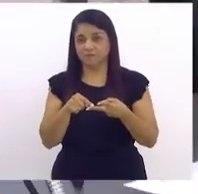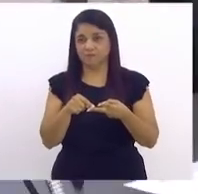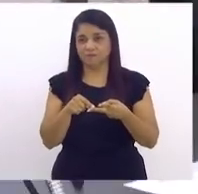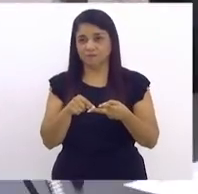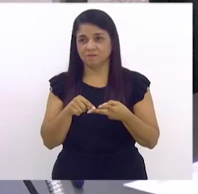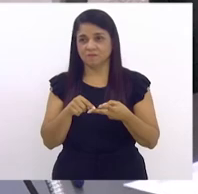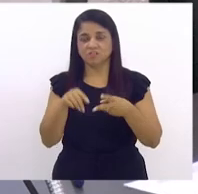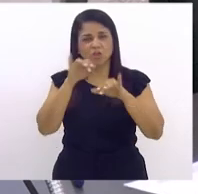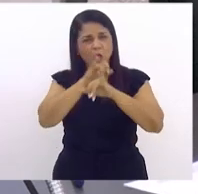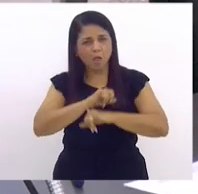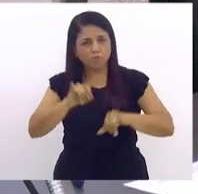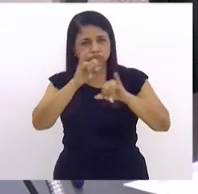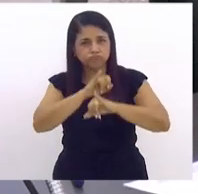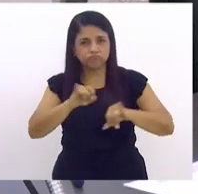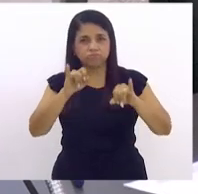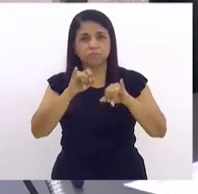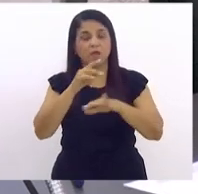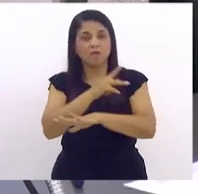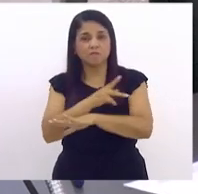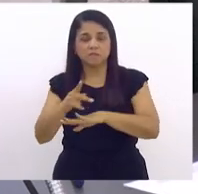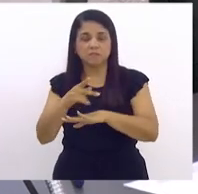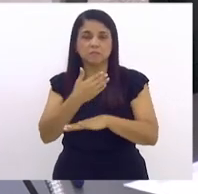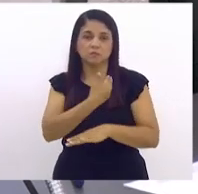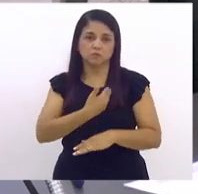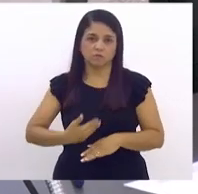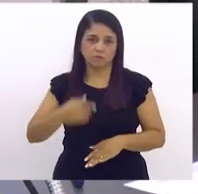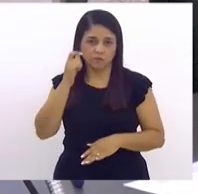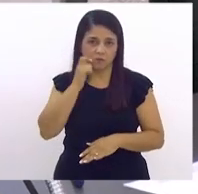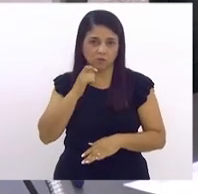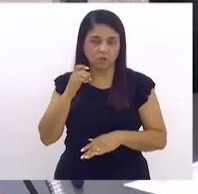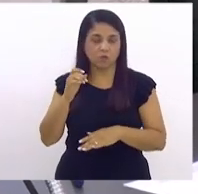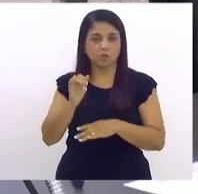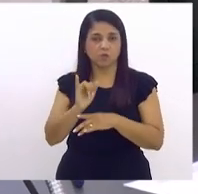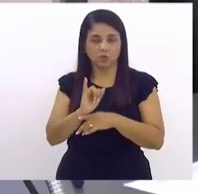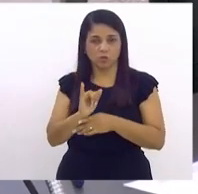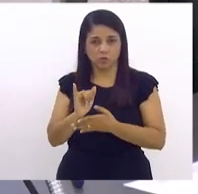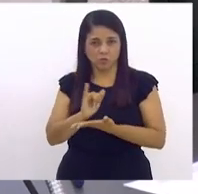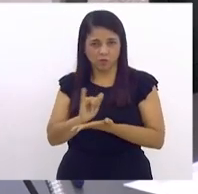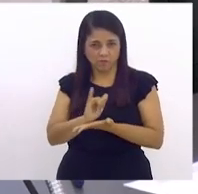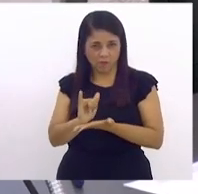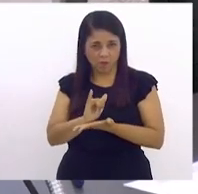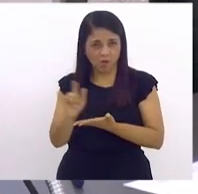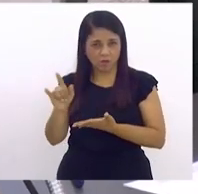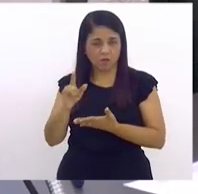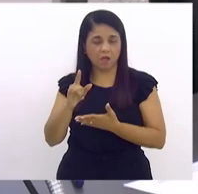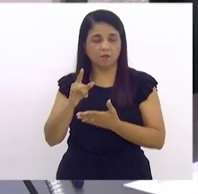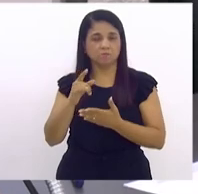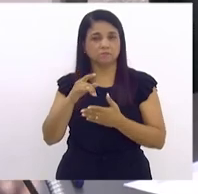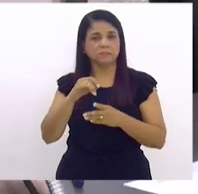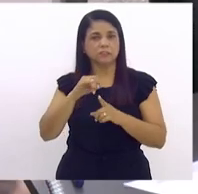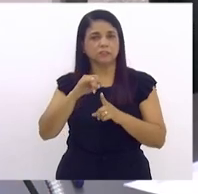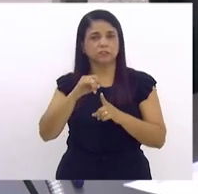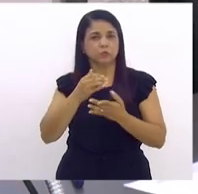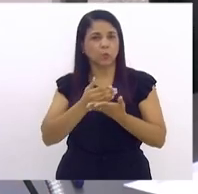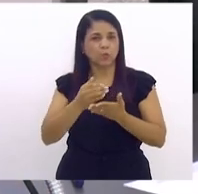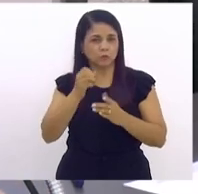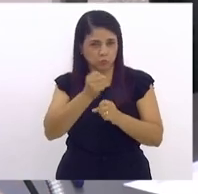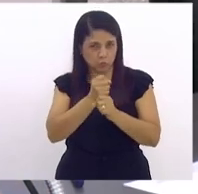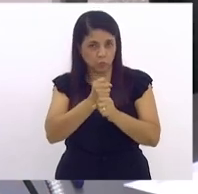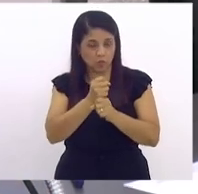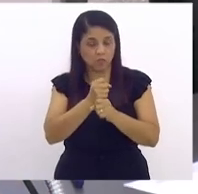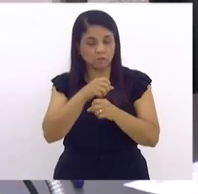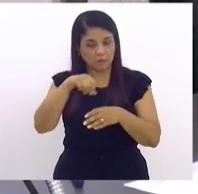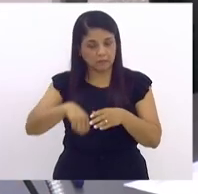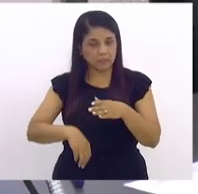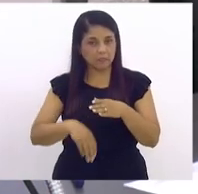Já foi anunciado, após uma visita do governador a Nova York no início do ano, sobre a implementação no Rio de